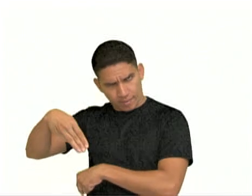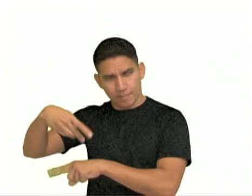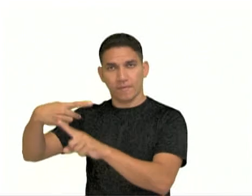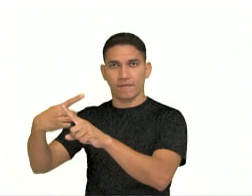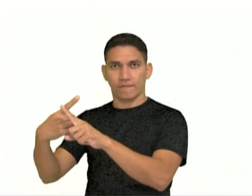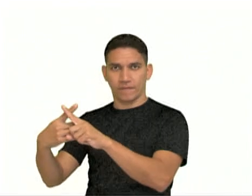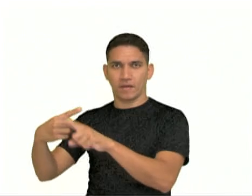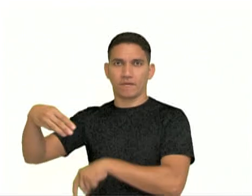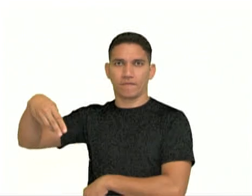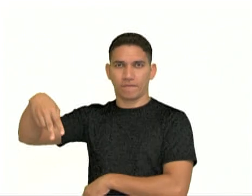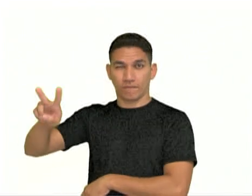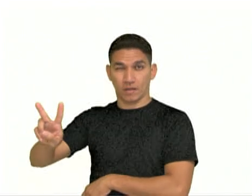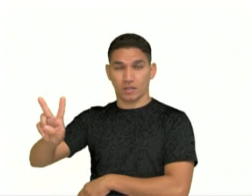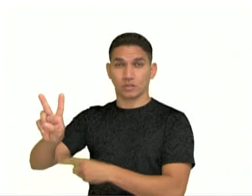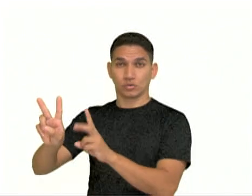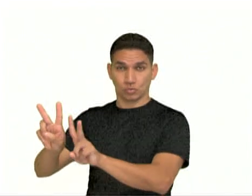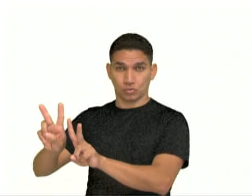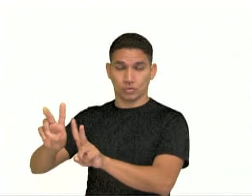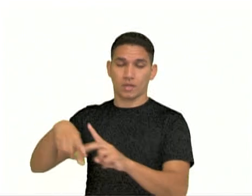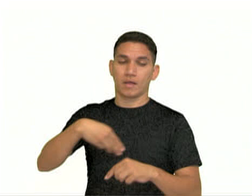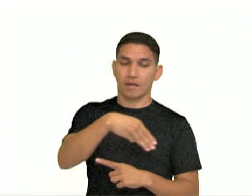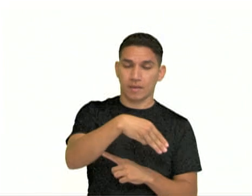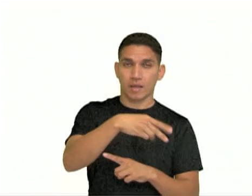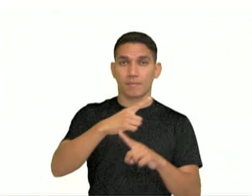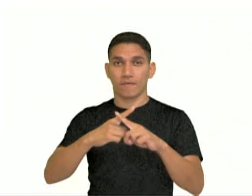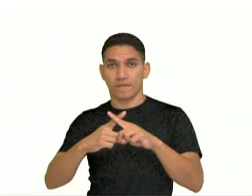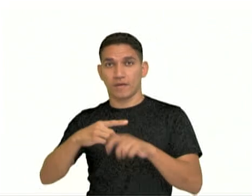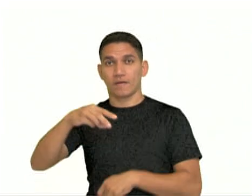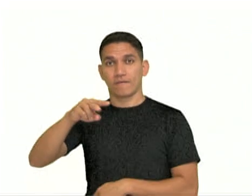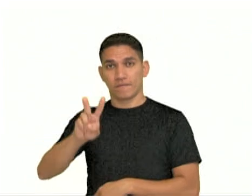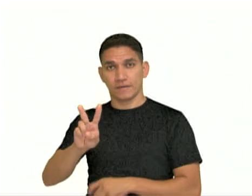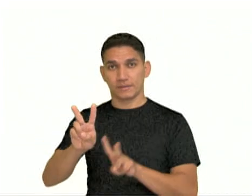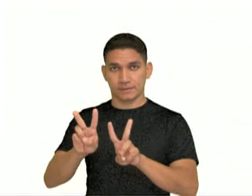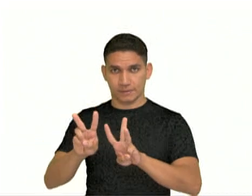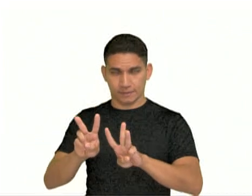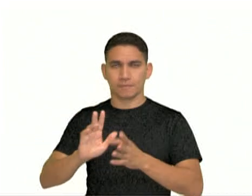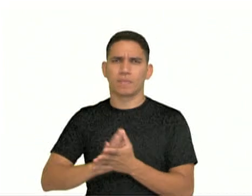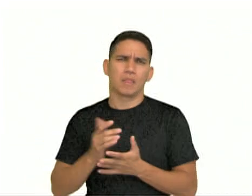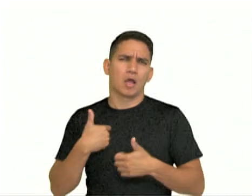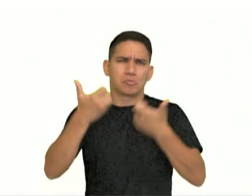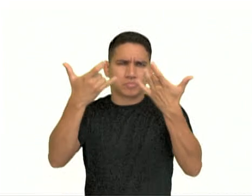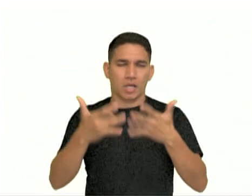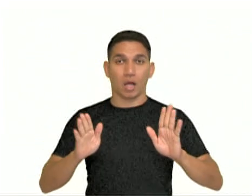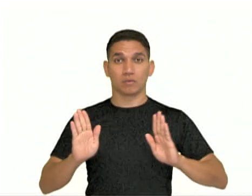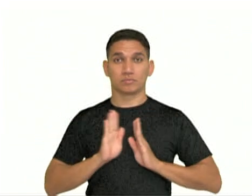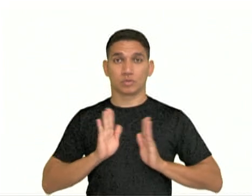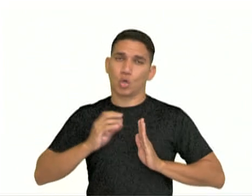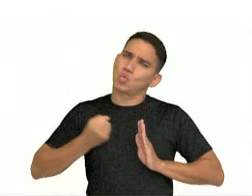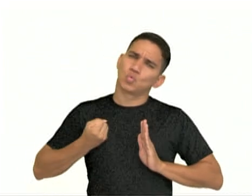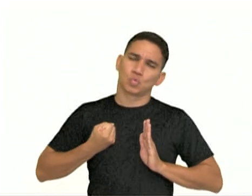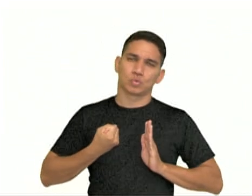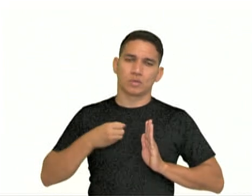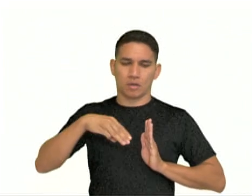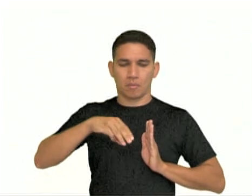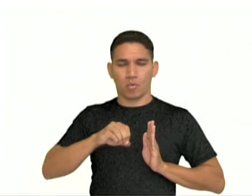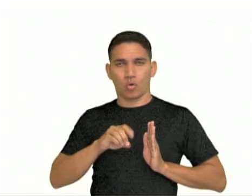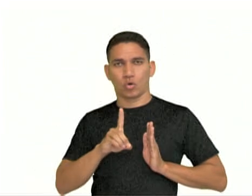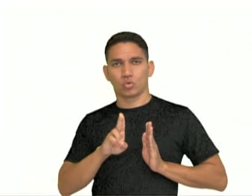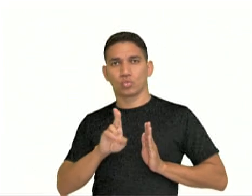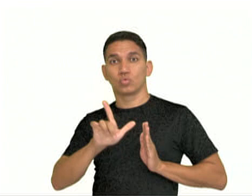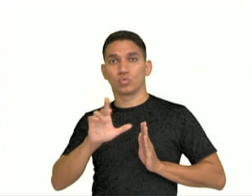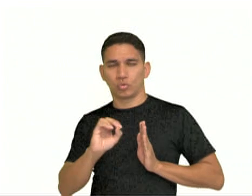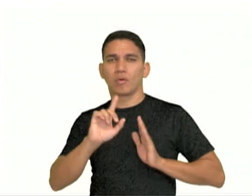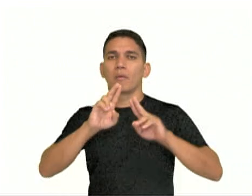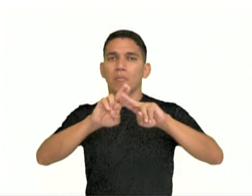forma em módulo, certo? Não estou levando a parte vetorial da propriedade de quantidade de movimento. Por quê? Porque você tem que lembrar